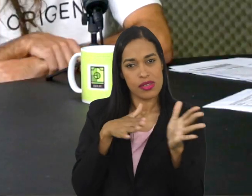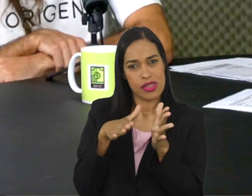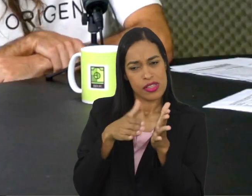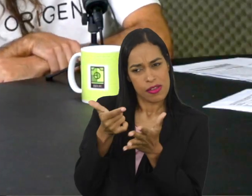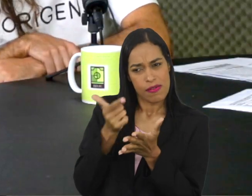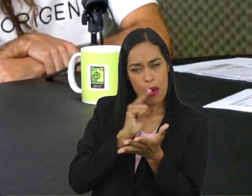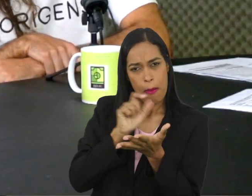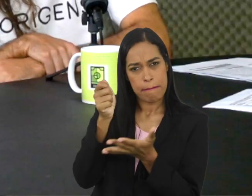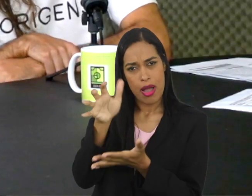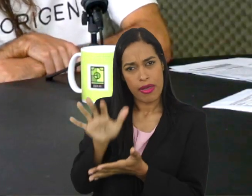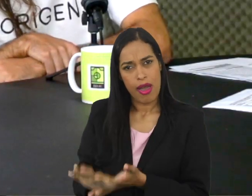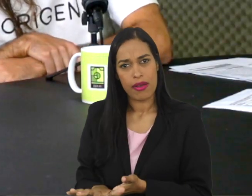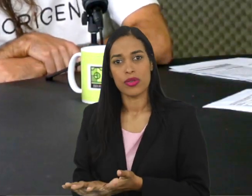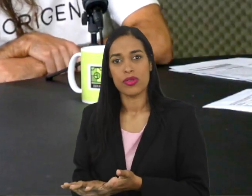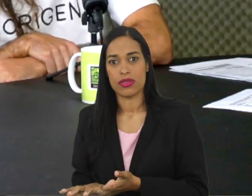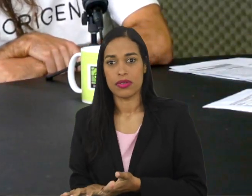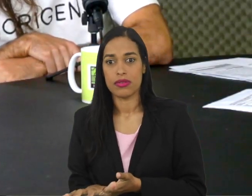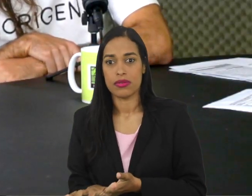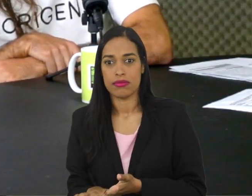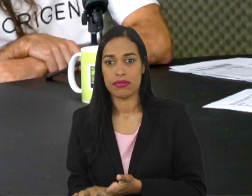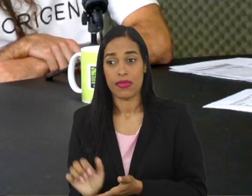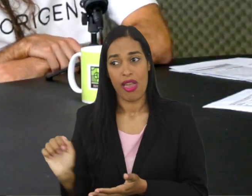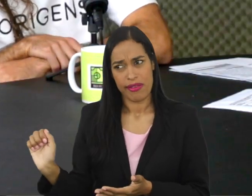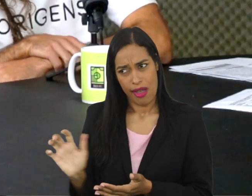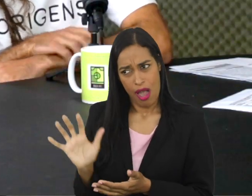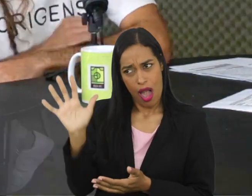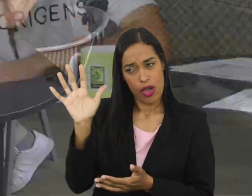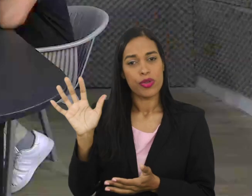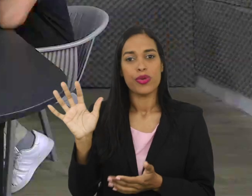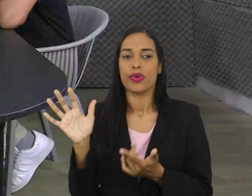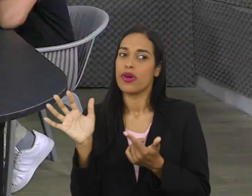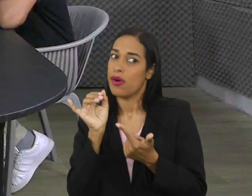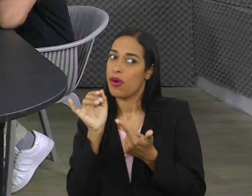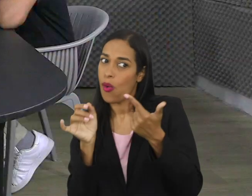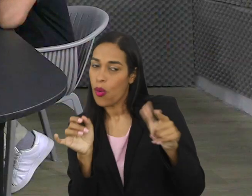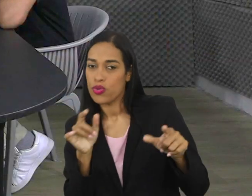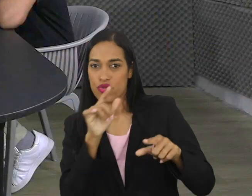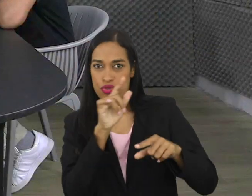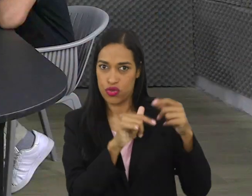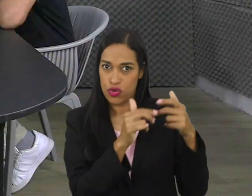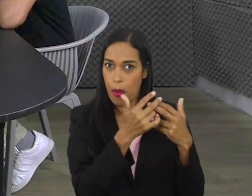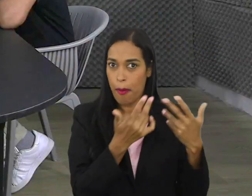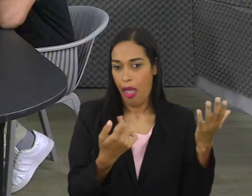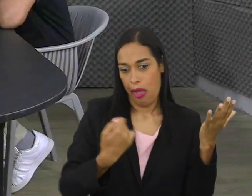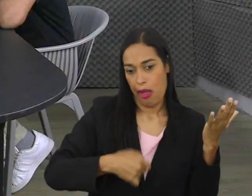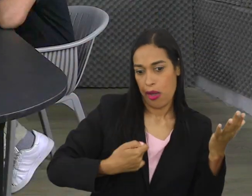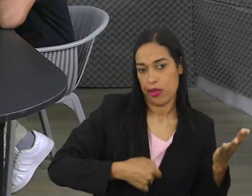acessível. Então, e não é tão caro, por incrível que pareça, em relação aos instrumentos aí mais